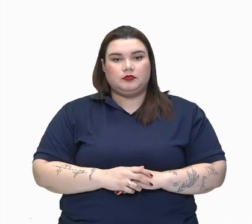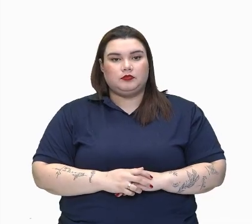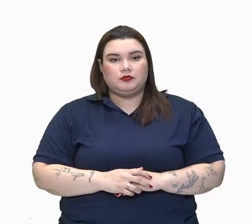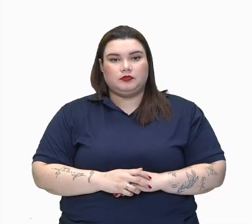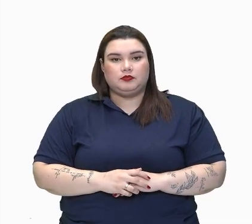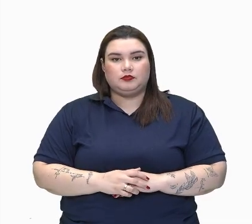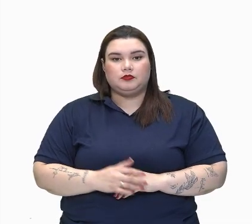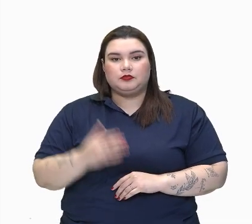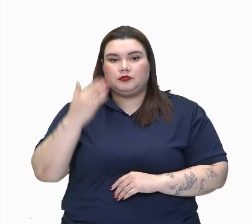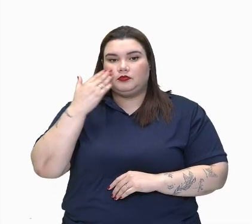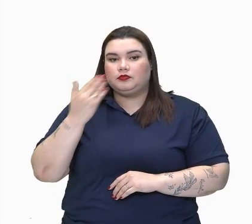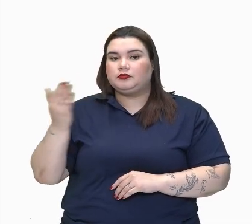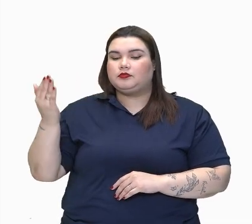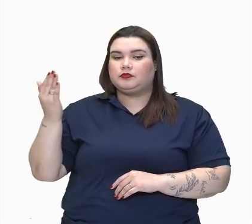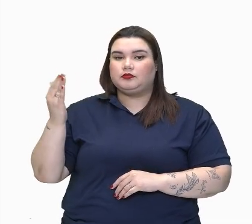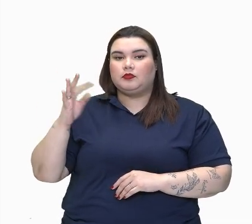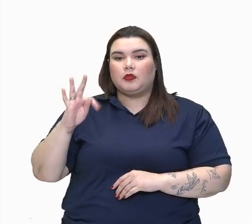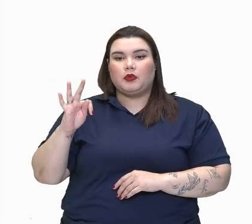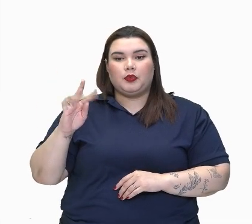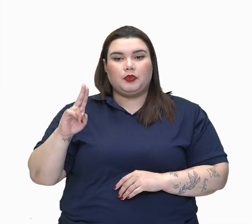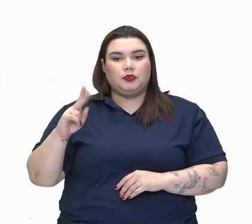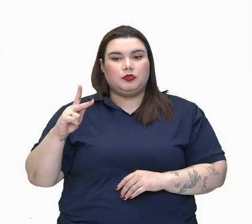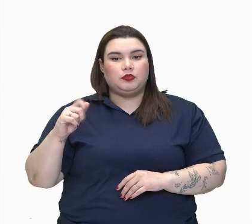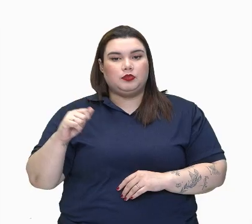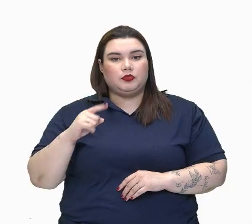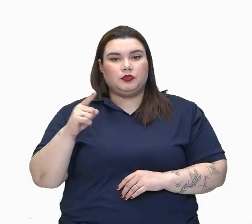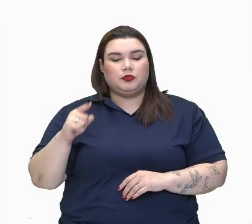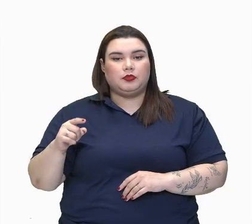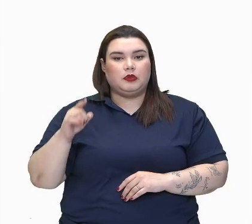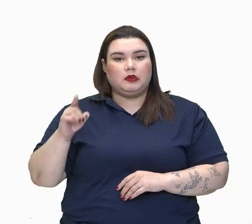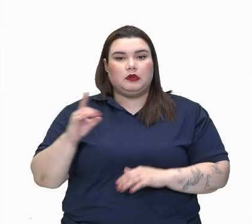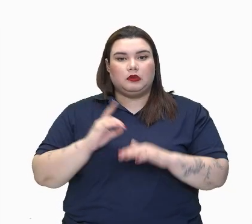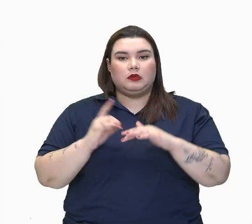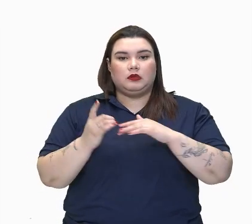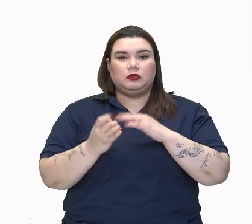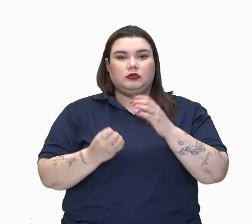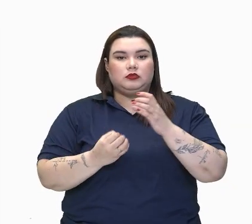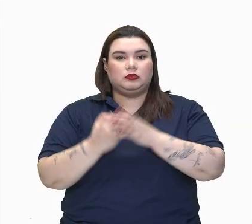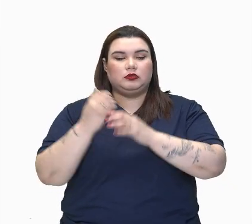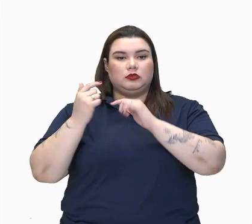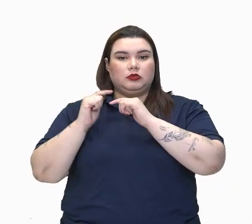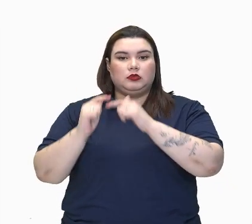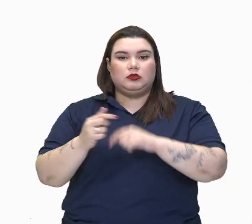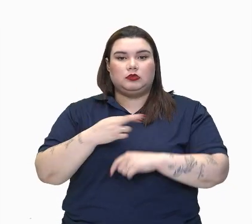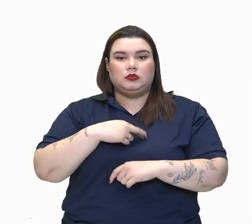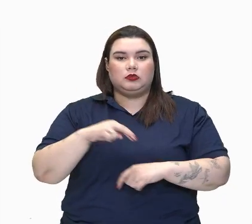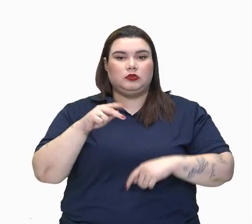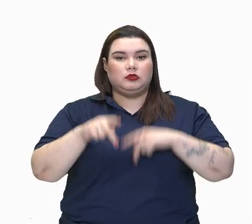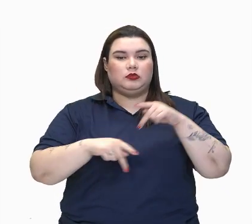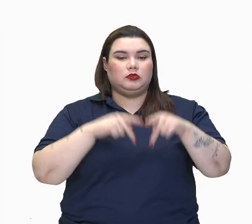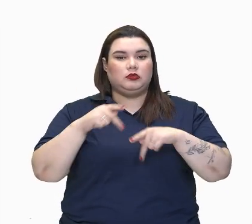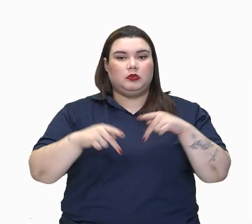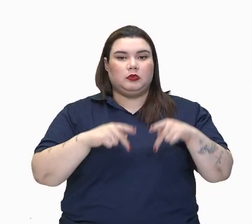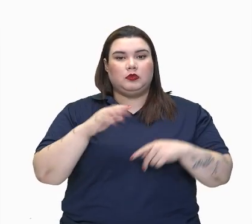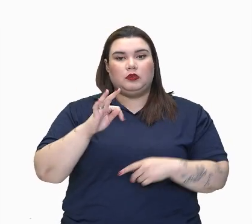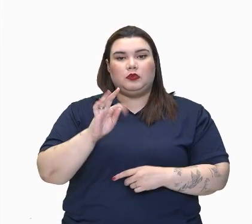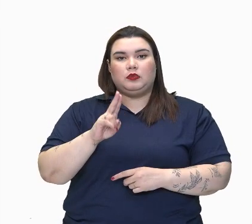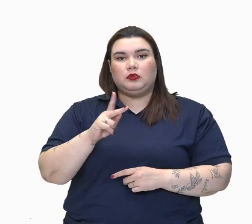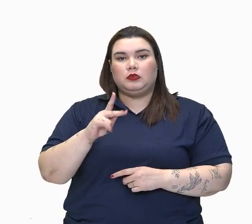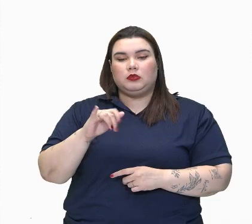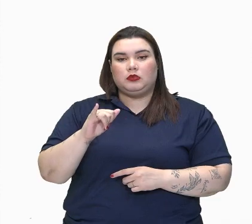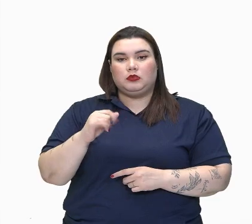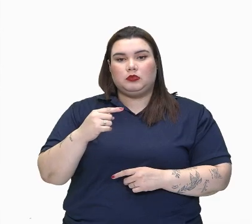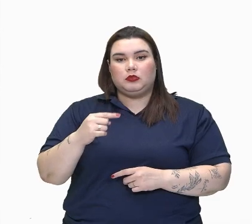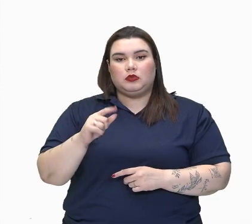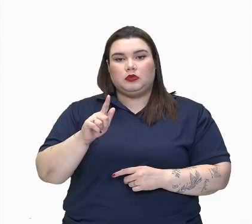olhada? Tupã, o deus criador, segundo a tradição religiosa do povo tupi-guarani. Tupã,